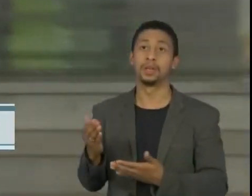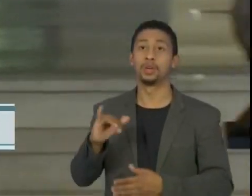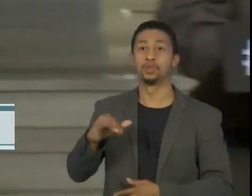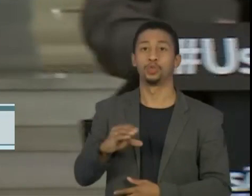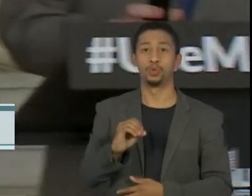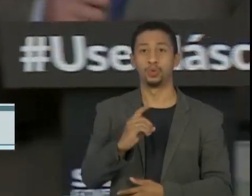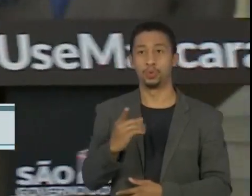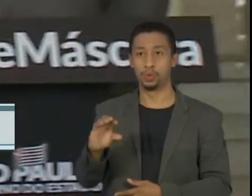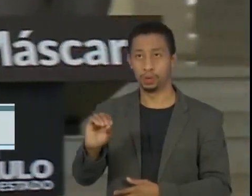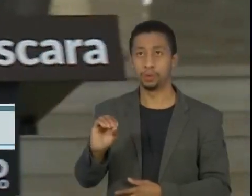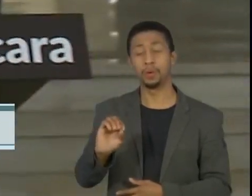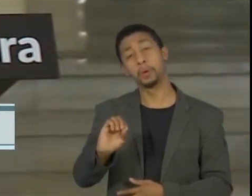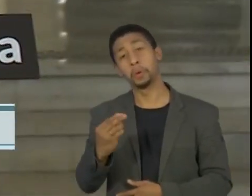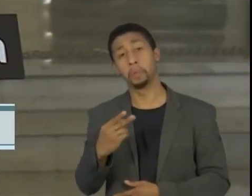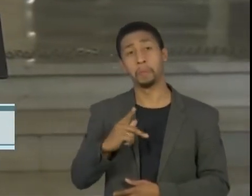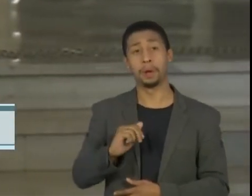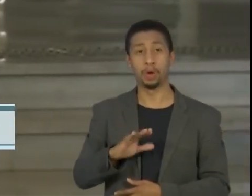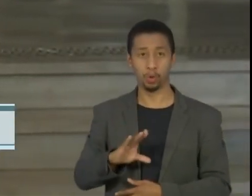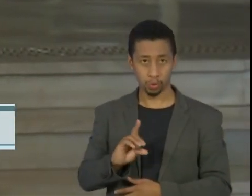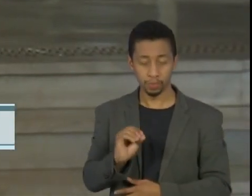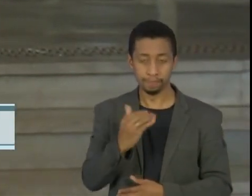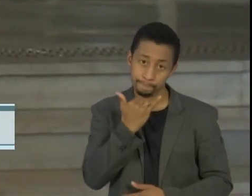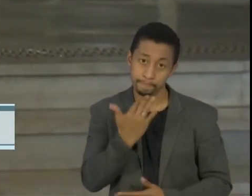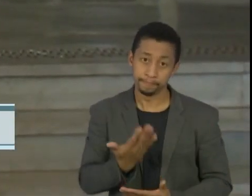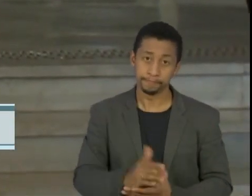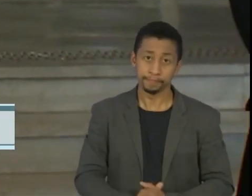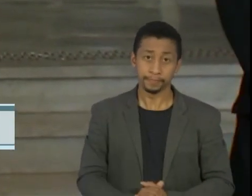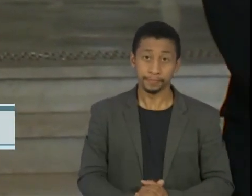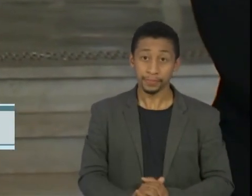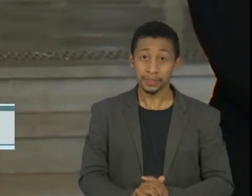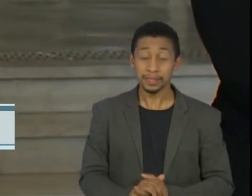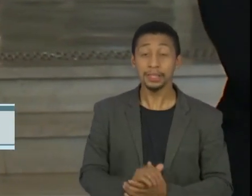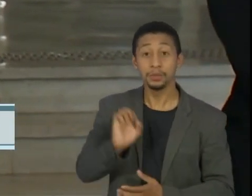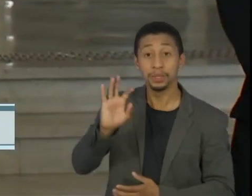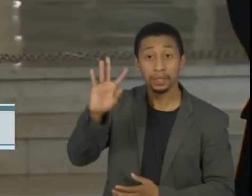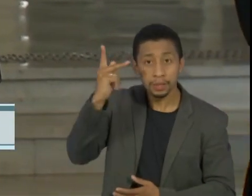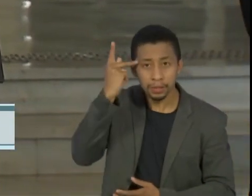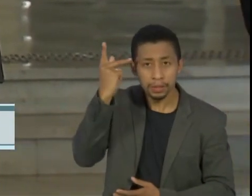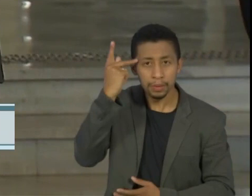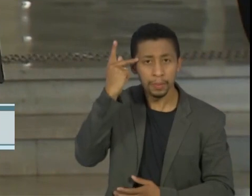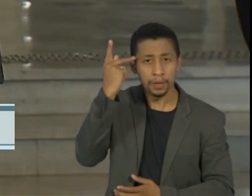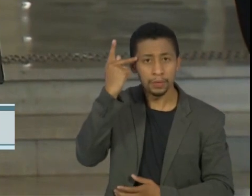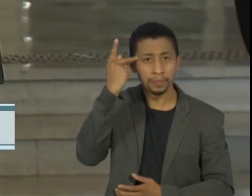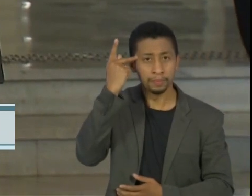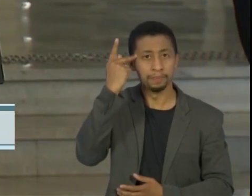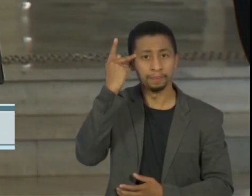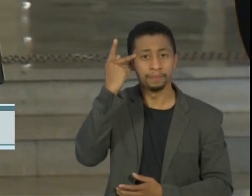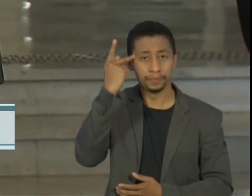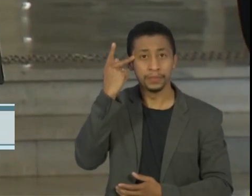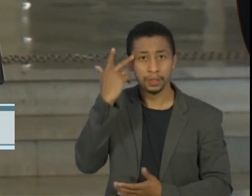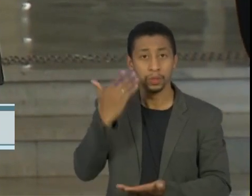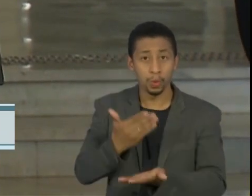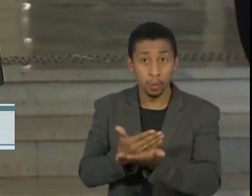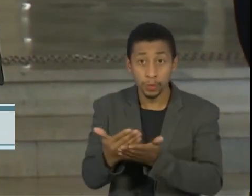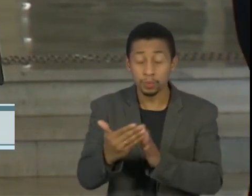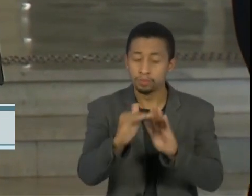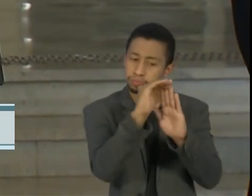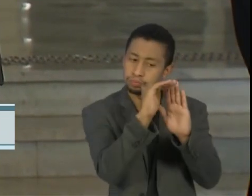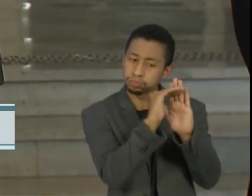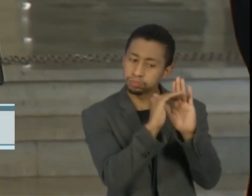Paulo Menezes, perdão. De fato, o Estado de São Paulo tem aplicado